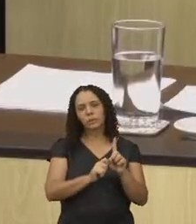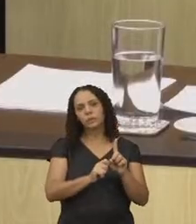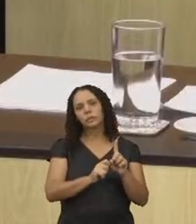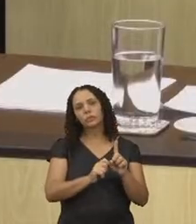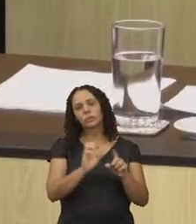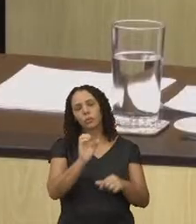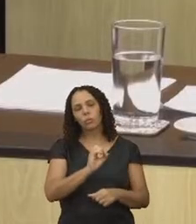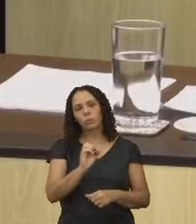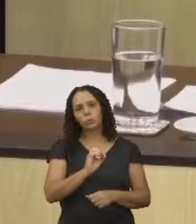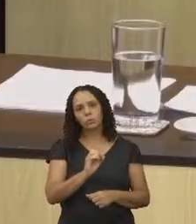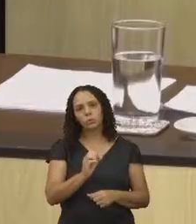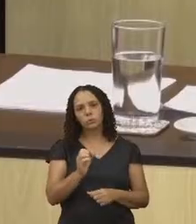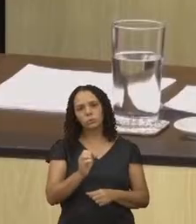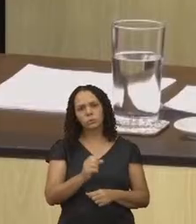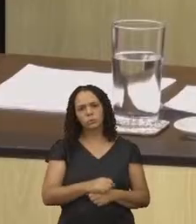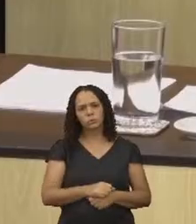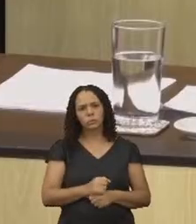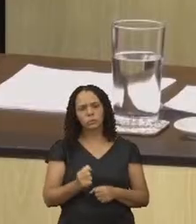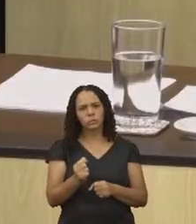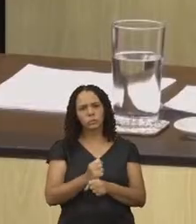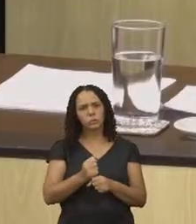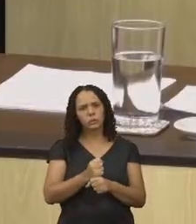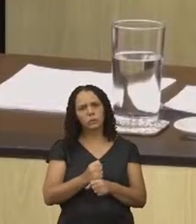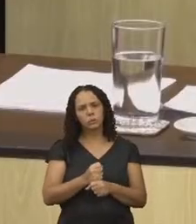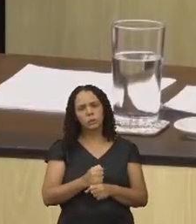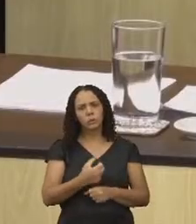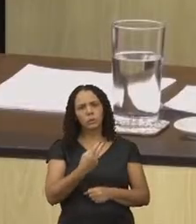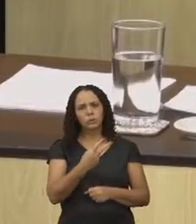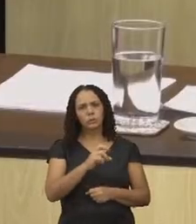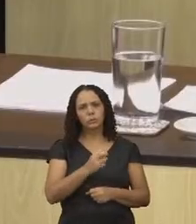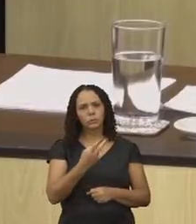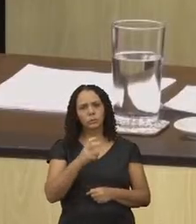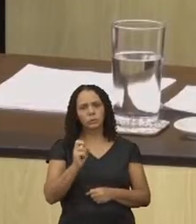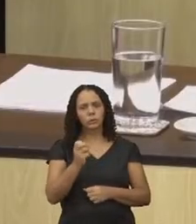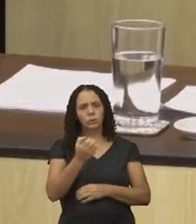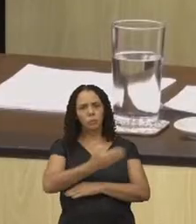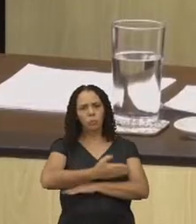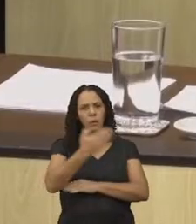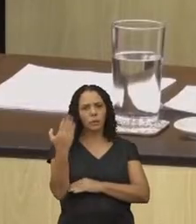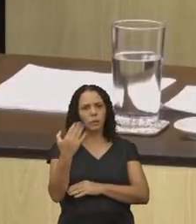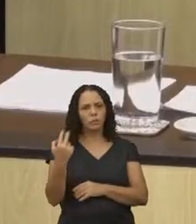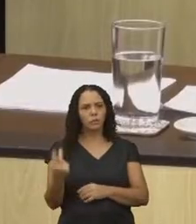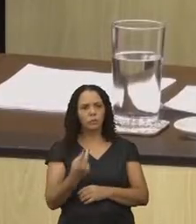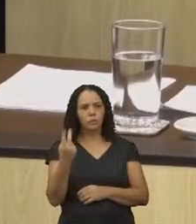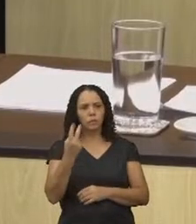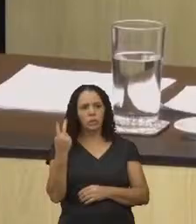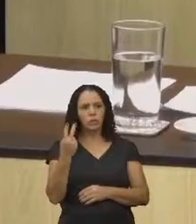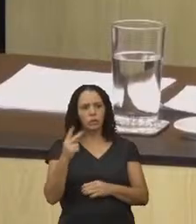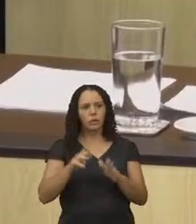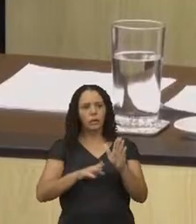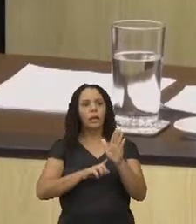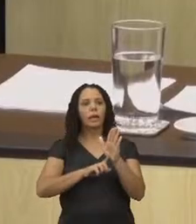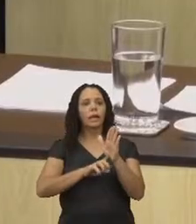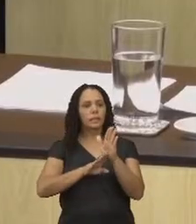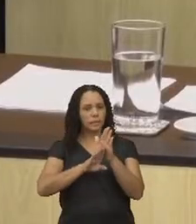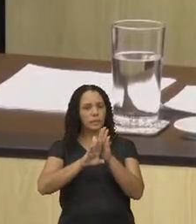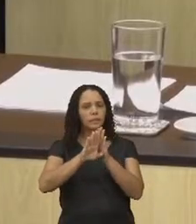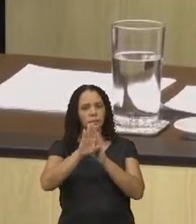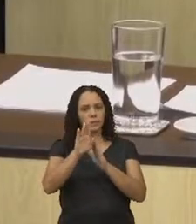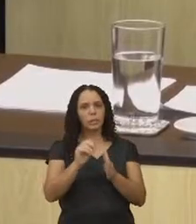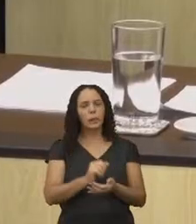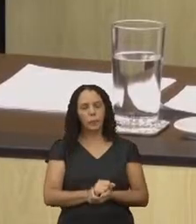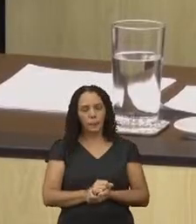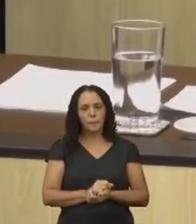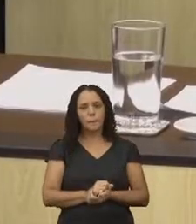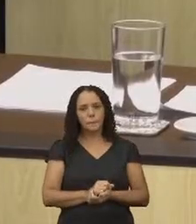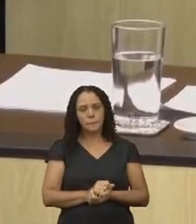1/9/2025 tiveram mais uma vez o aumento no valor do pedágio. Este vereador, atendendo às constantes manifestações